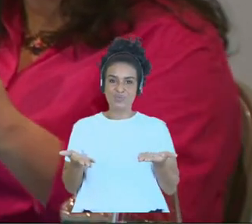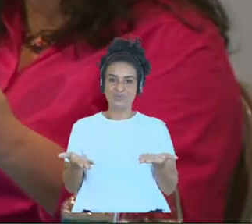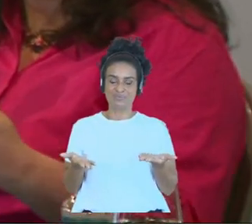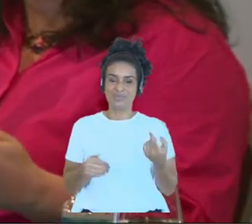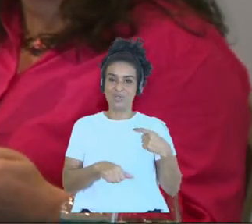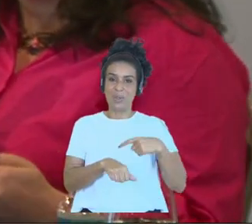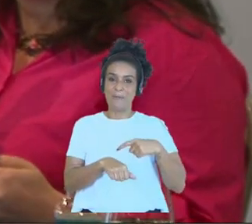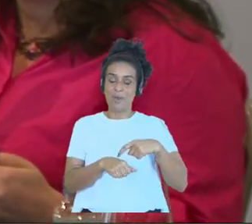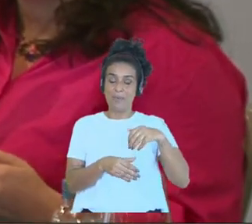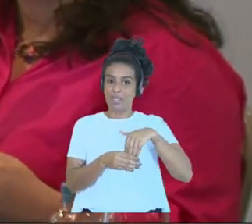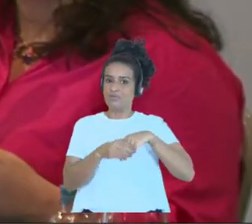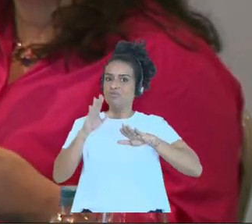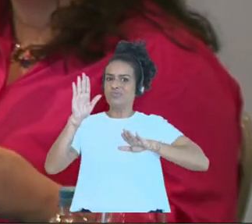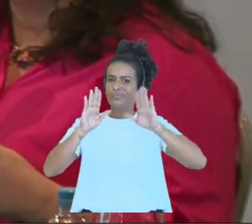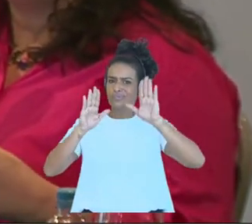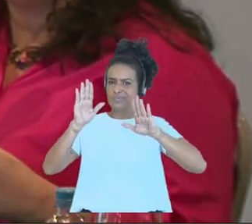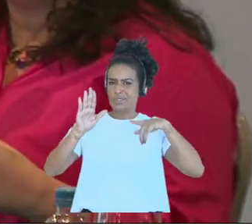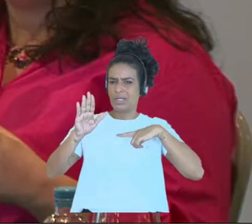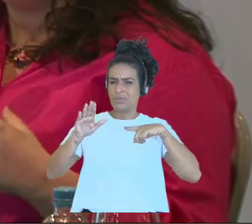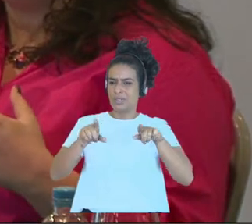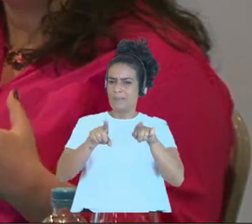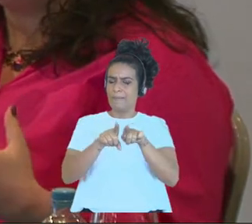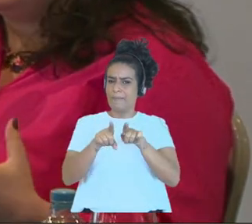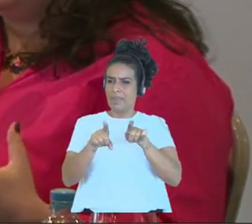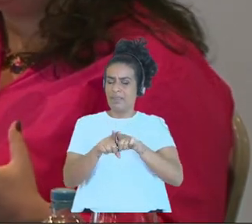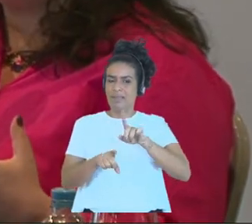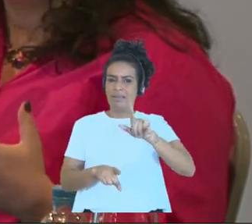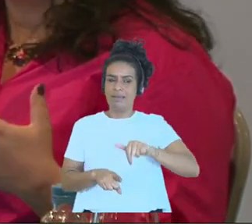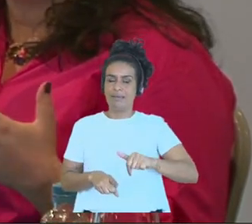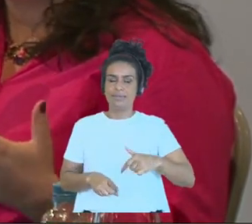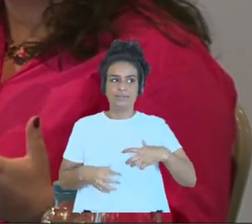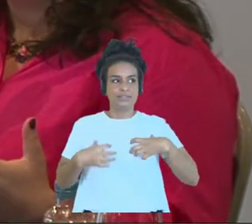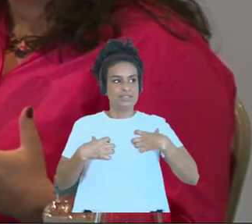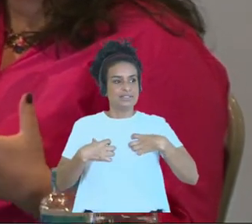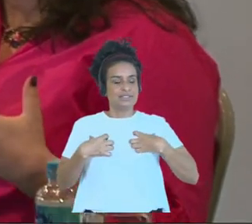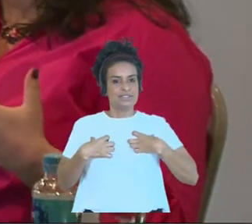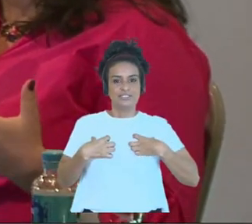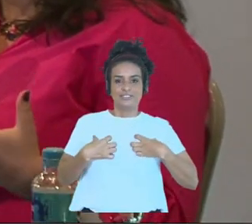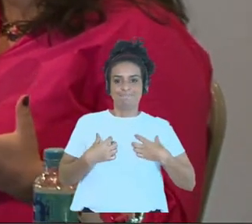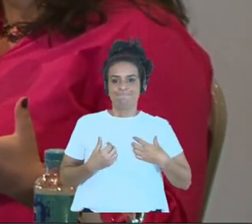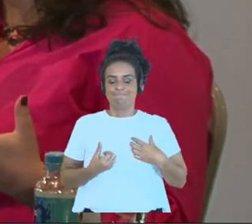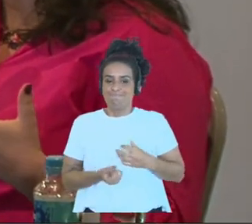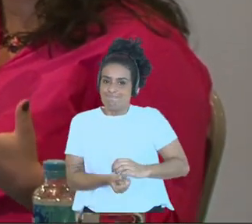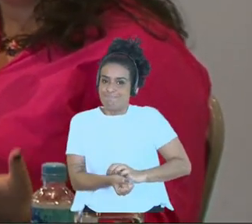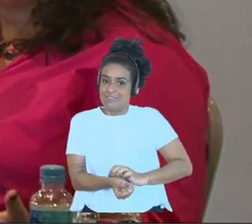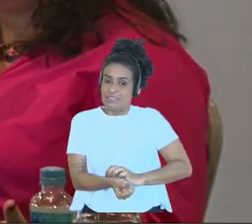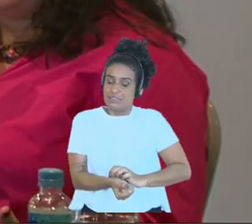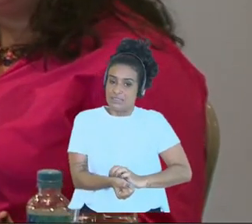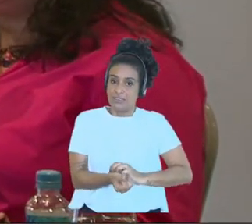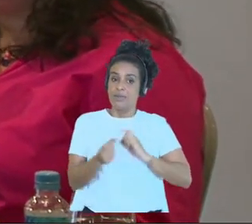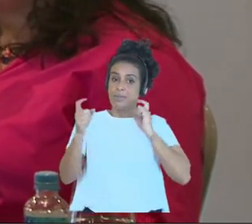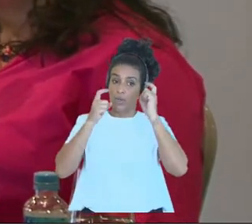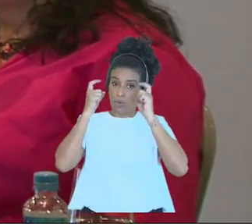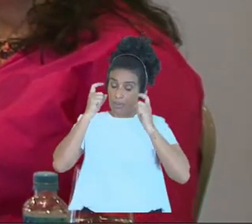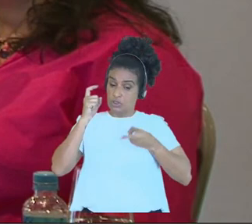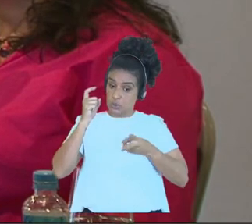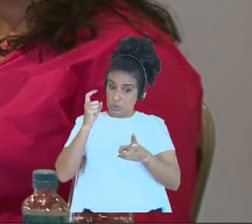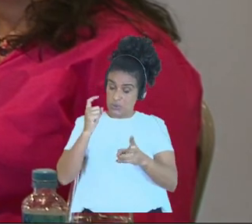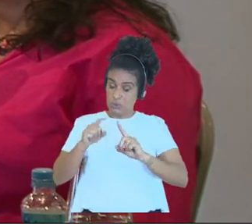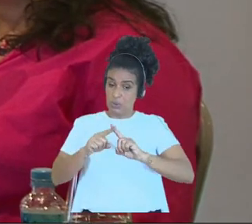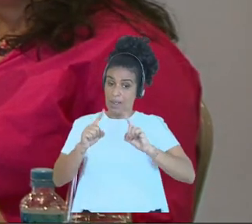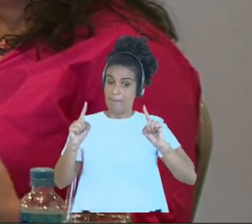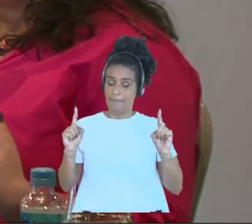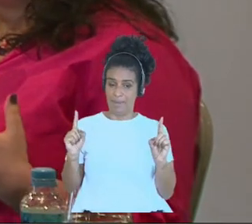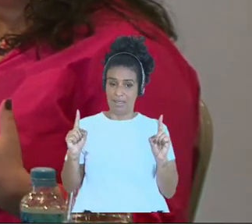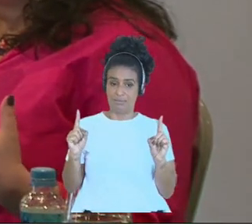e desse momento eleitoral, que foi algo tenso, algo preocupante, segue sendo, mas